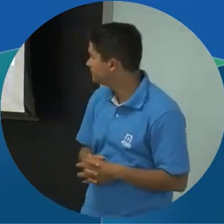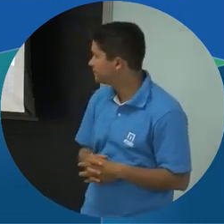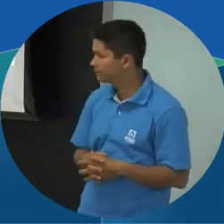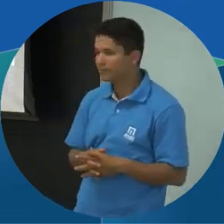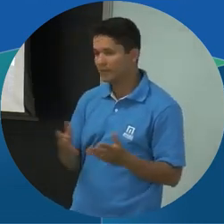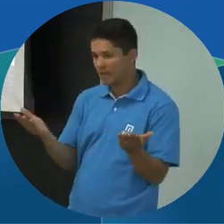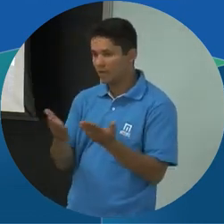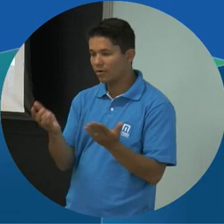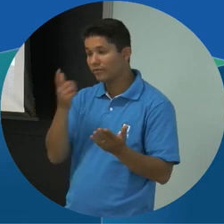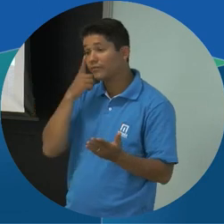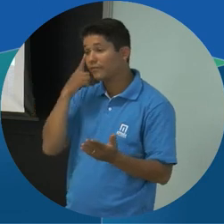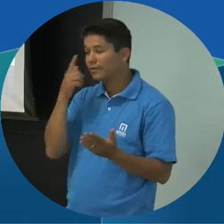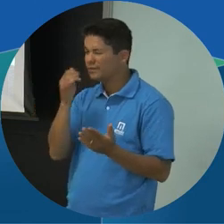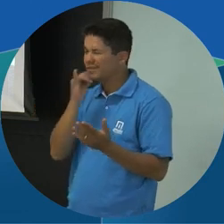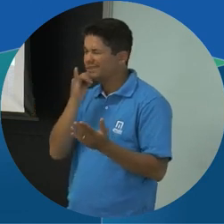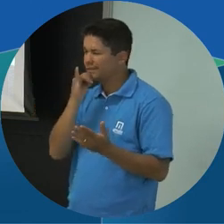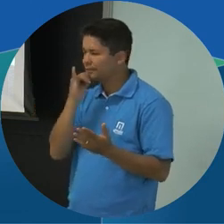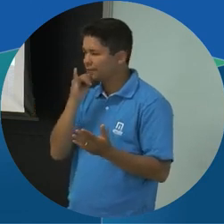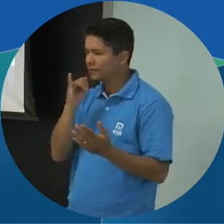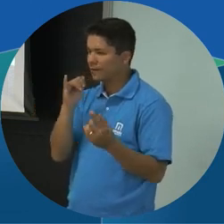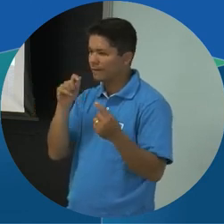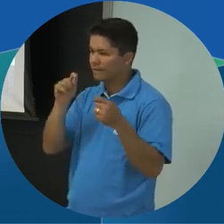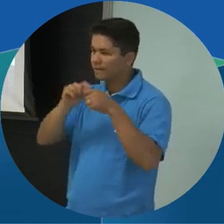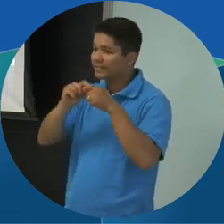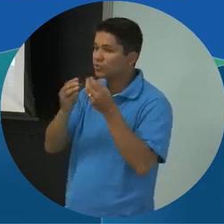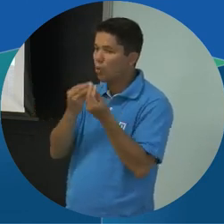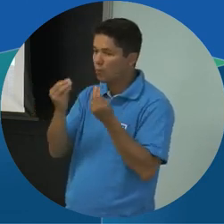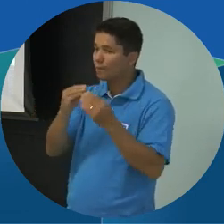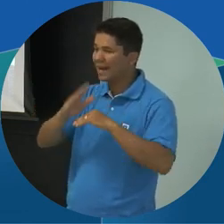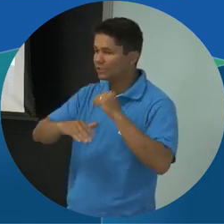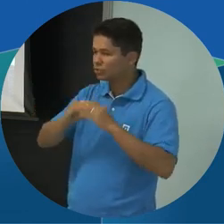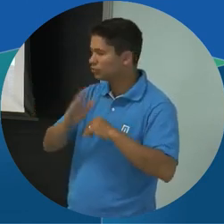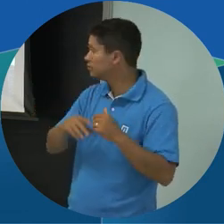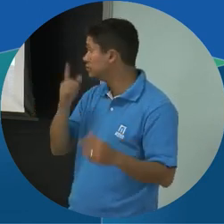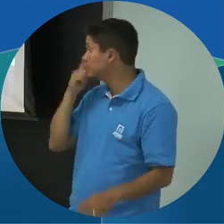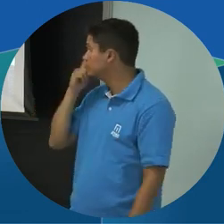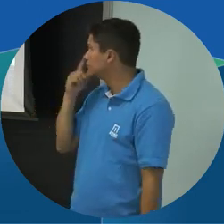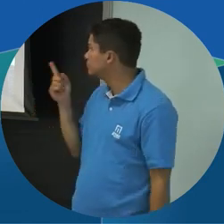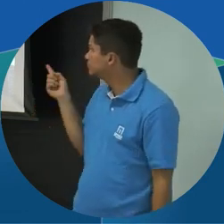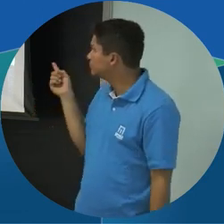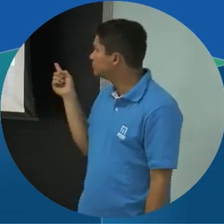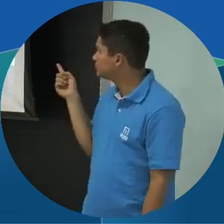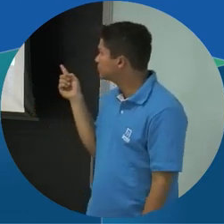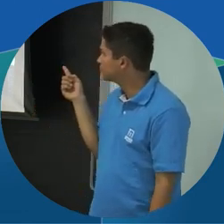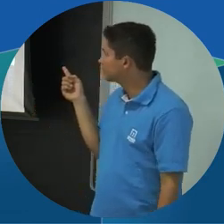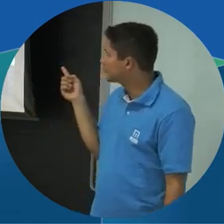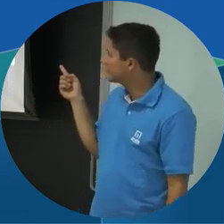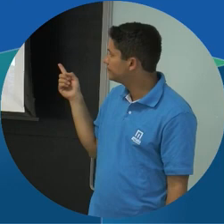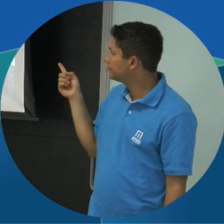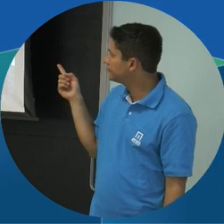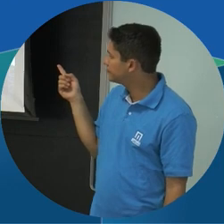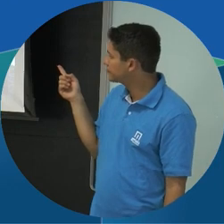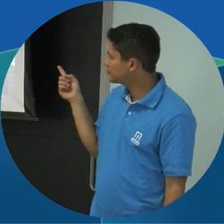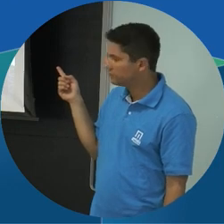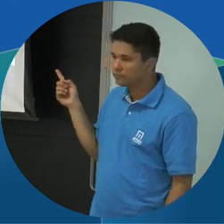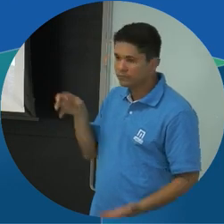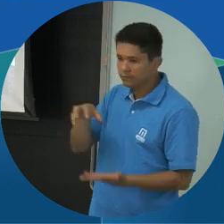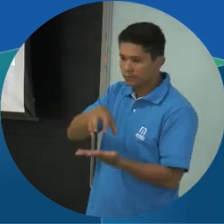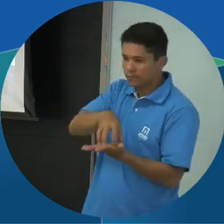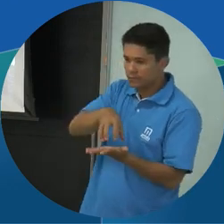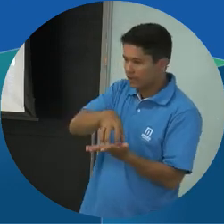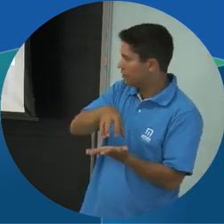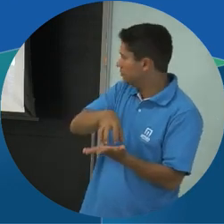Agora a gente vai vir aqui com um exemplo prático. Tá? Nós temos aqui uma unidade de